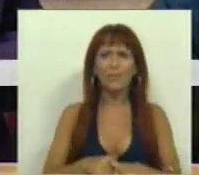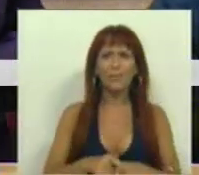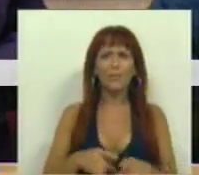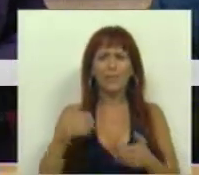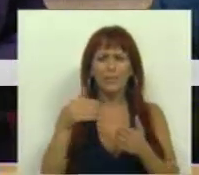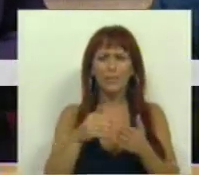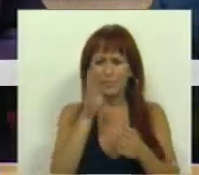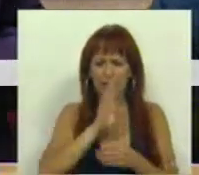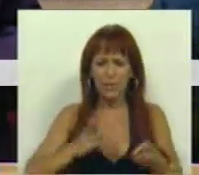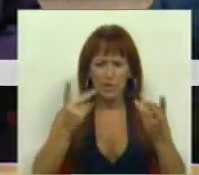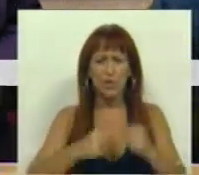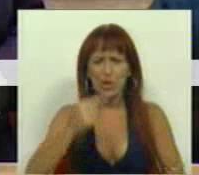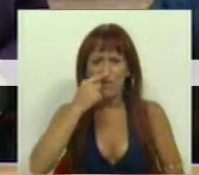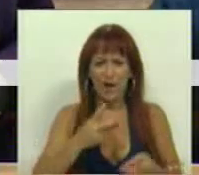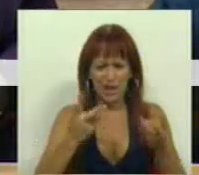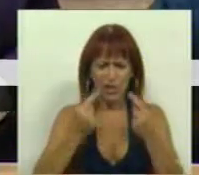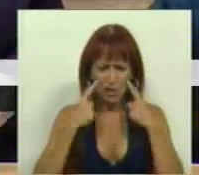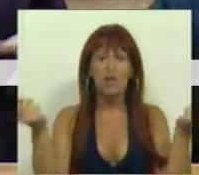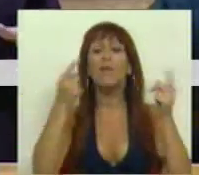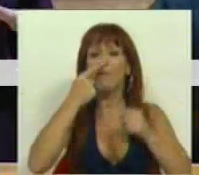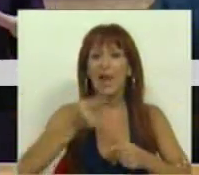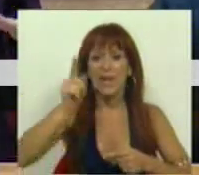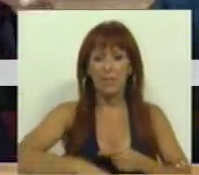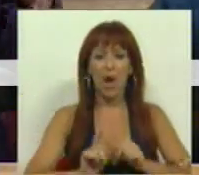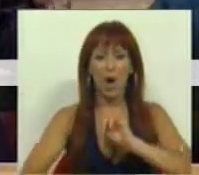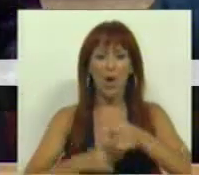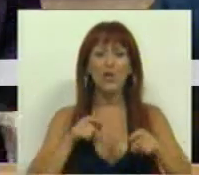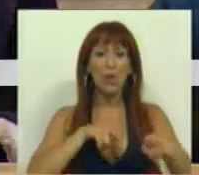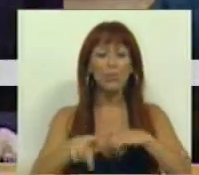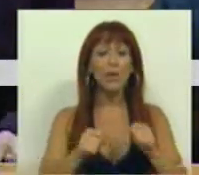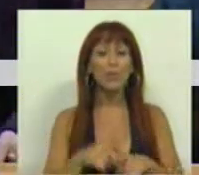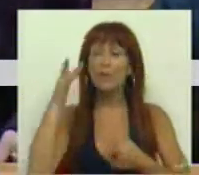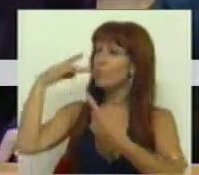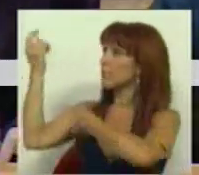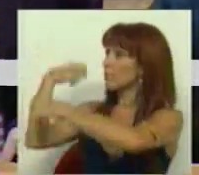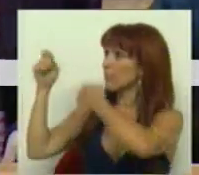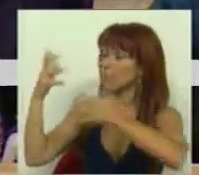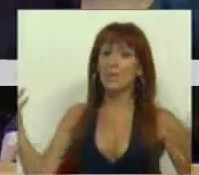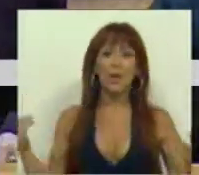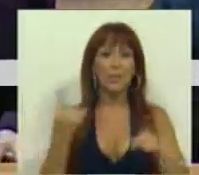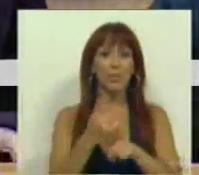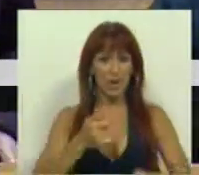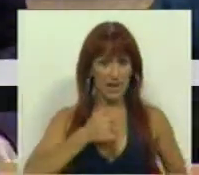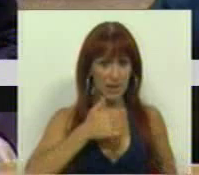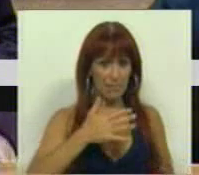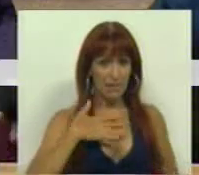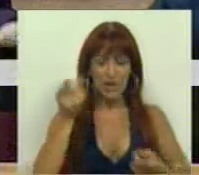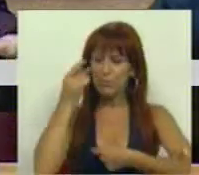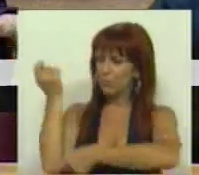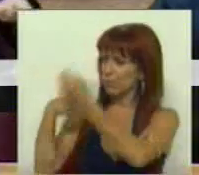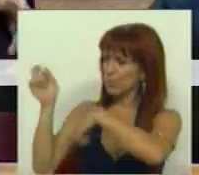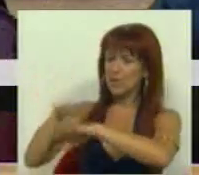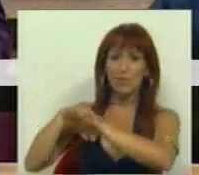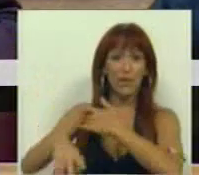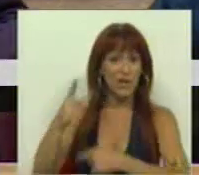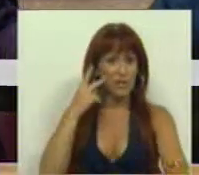orçamental falha nas contas públicas falha também naquilo que é a política para as exportações porque as empresas exportadoras